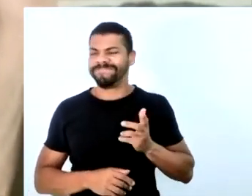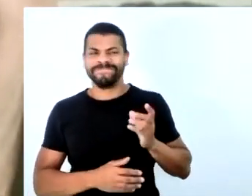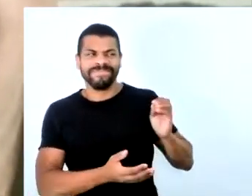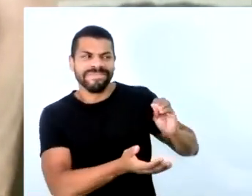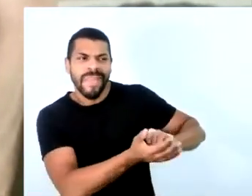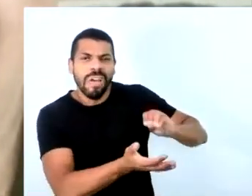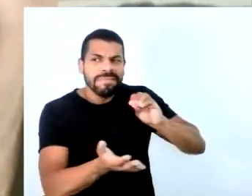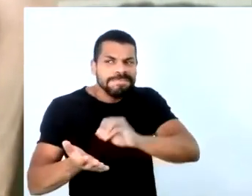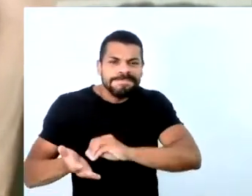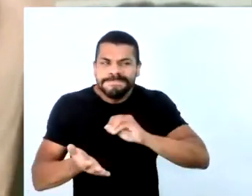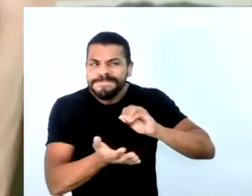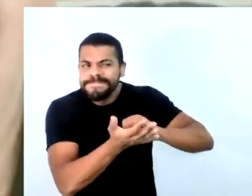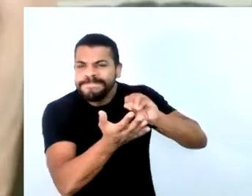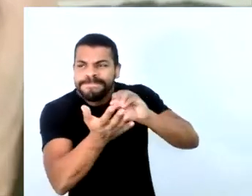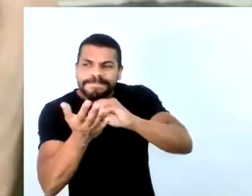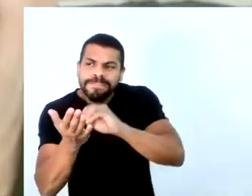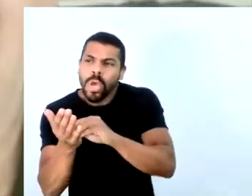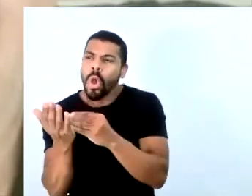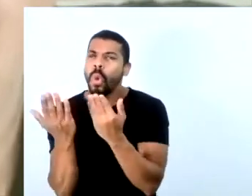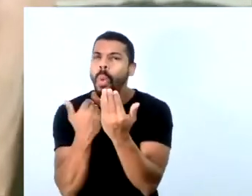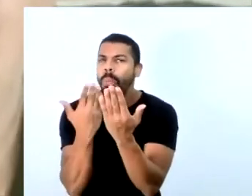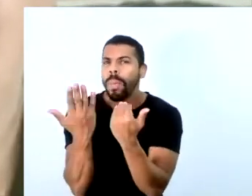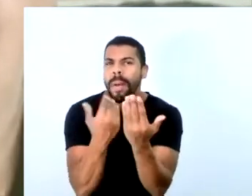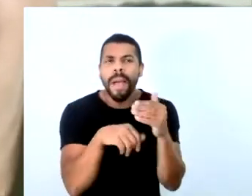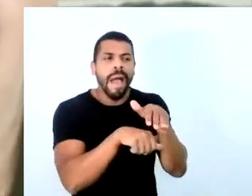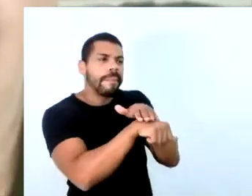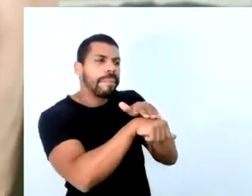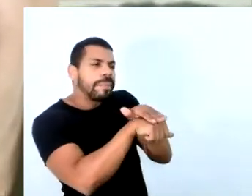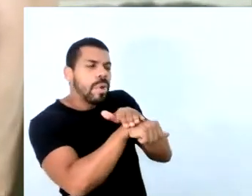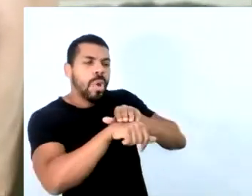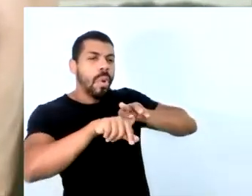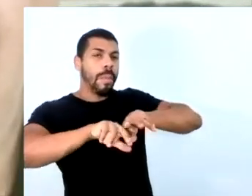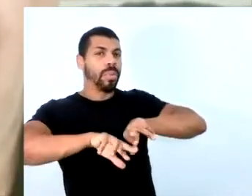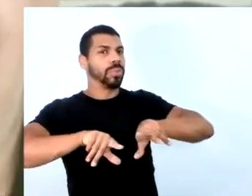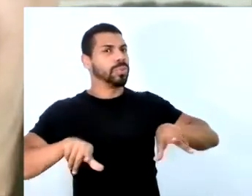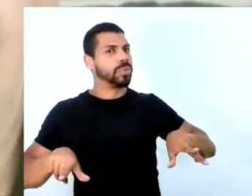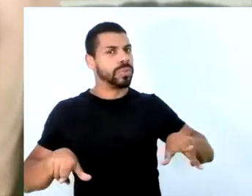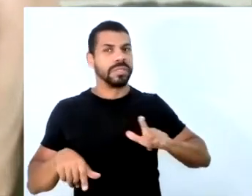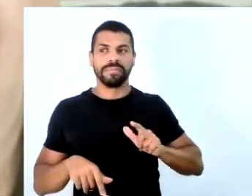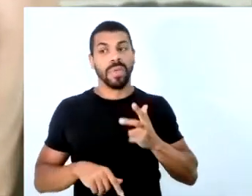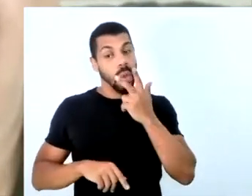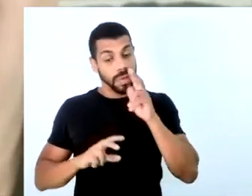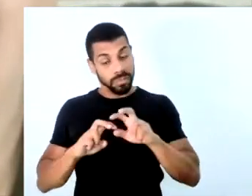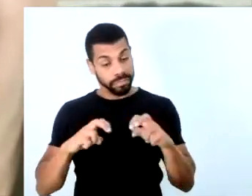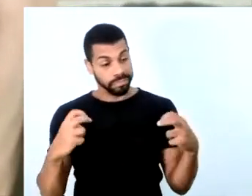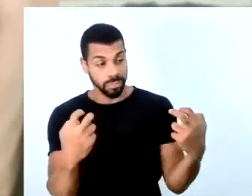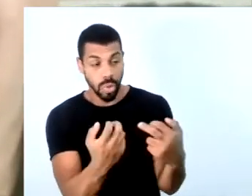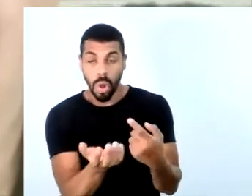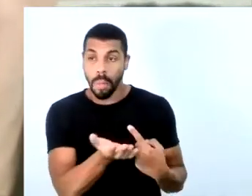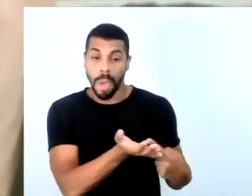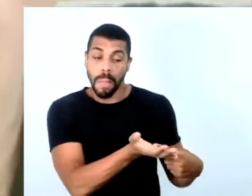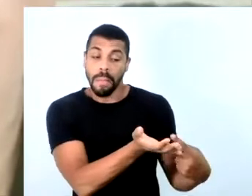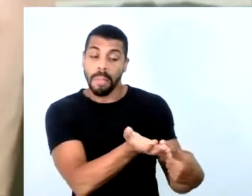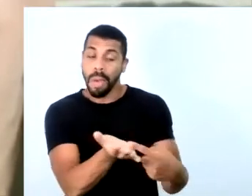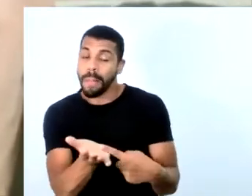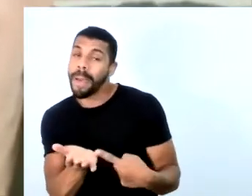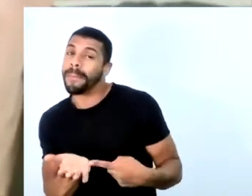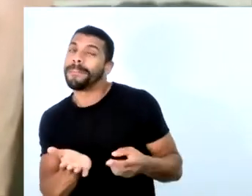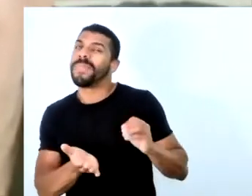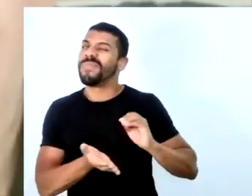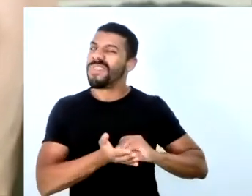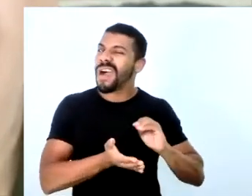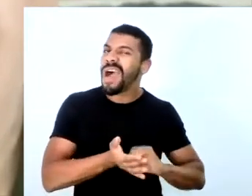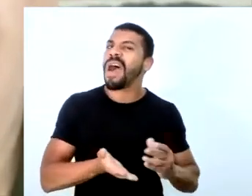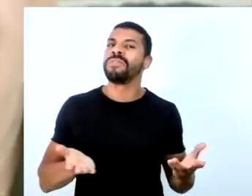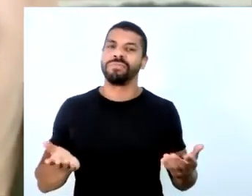e merece. Então, assim, se o filme não está lá e eu sinto, eu converso com o diretor, com produtores, a gente faz